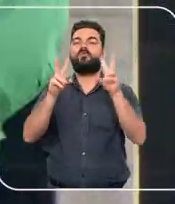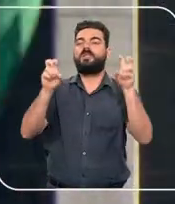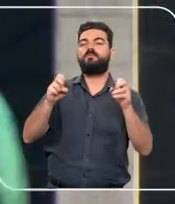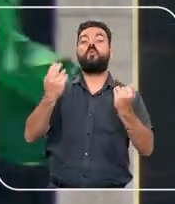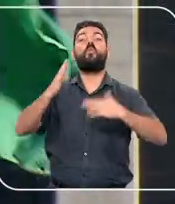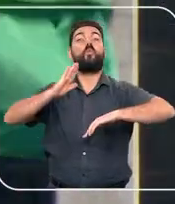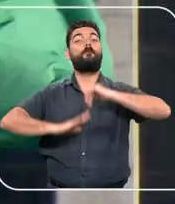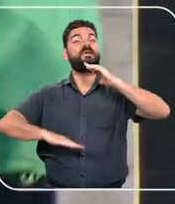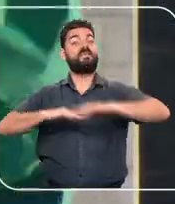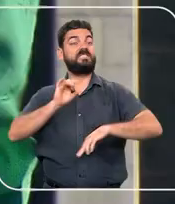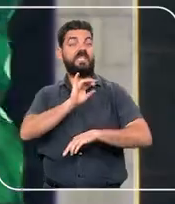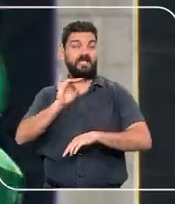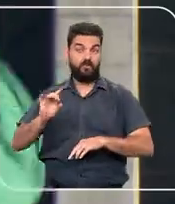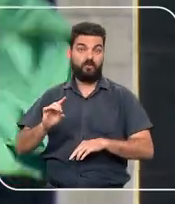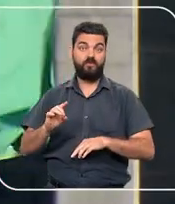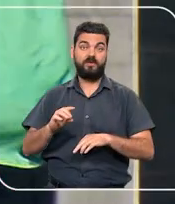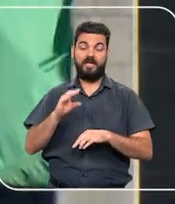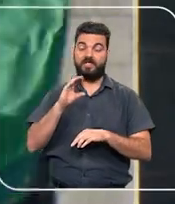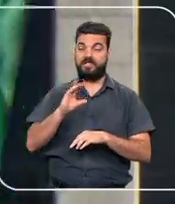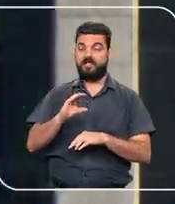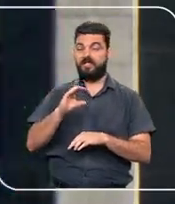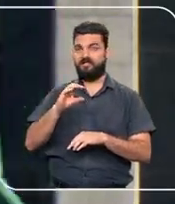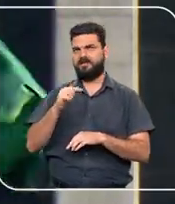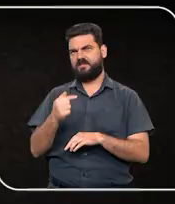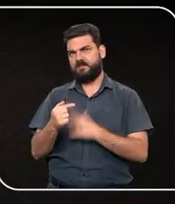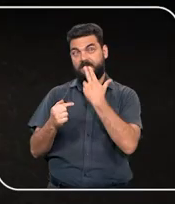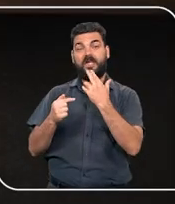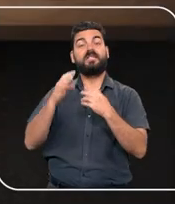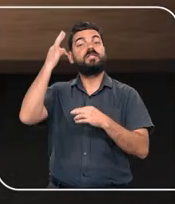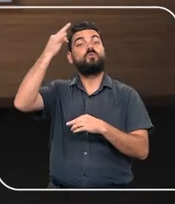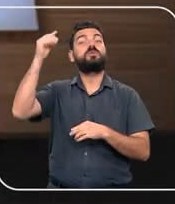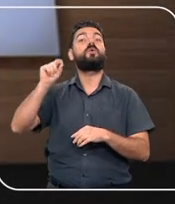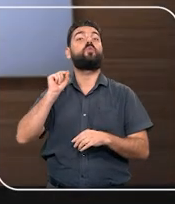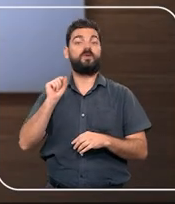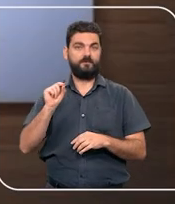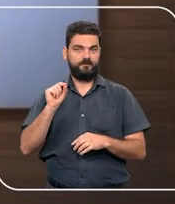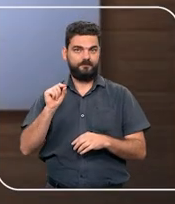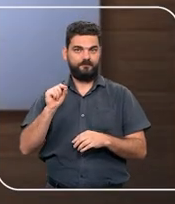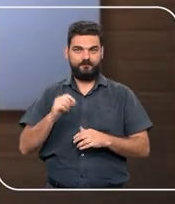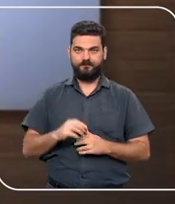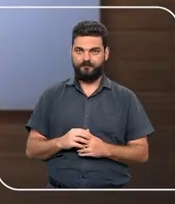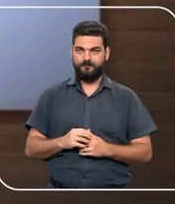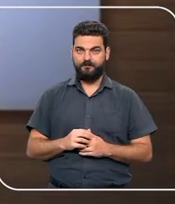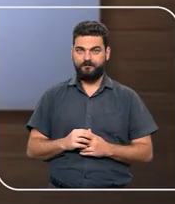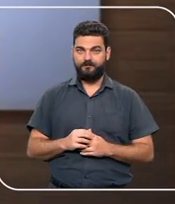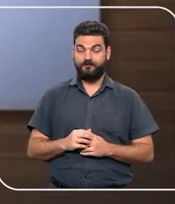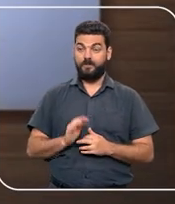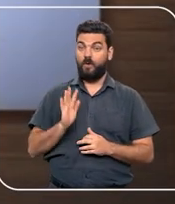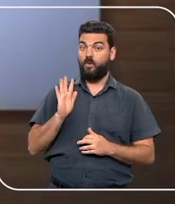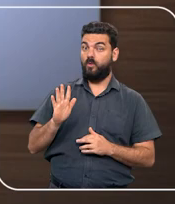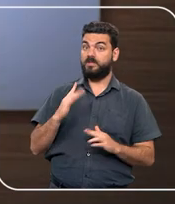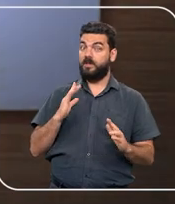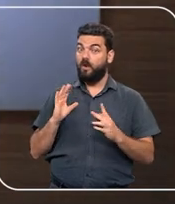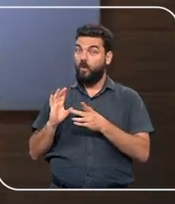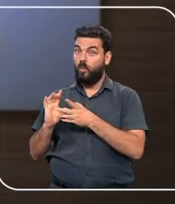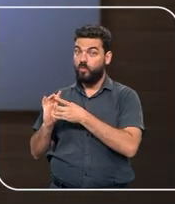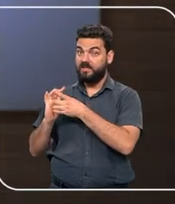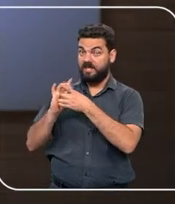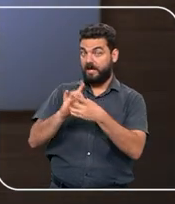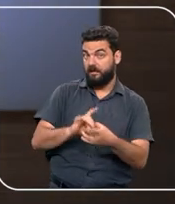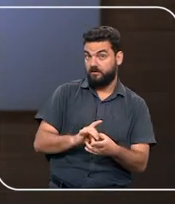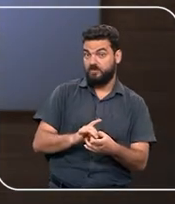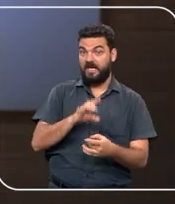incidente de Assunção de competência e a C7 a tese firmada foi a seguinte diante da